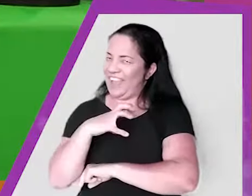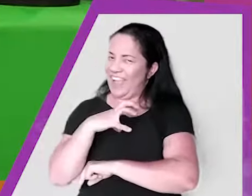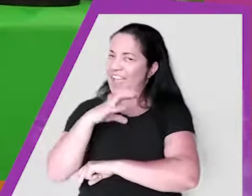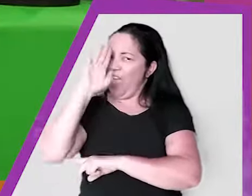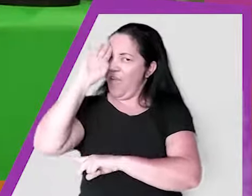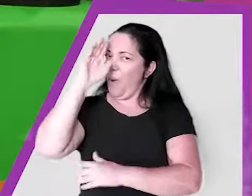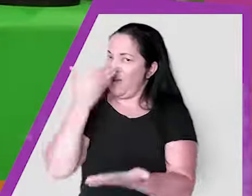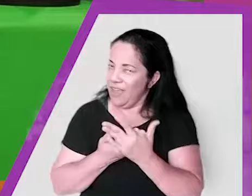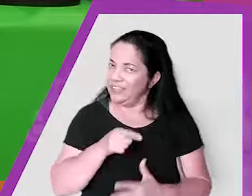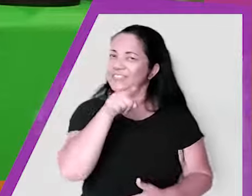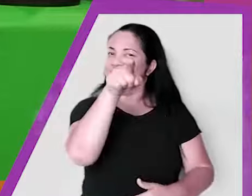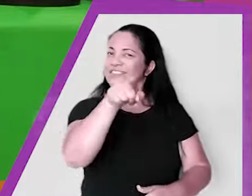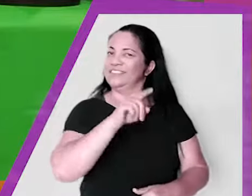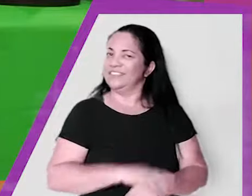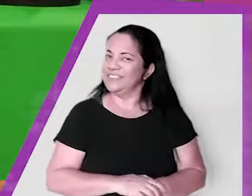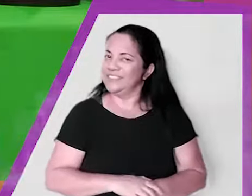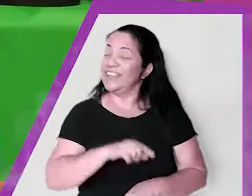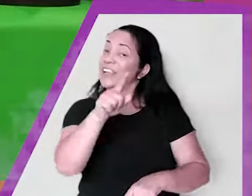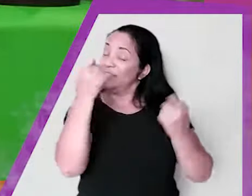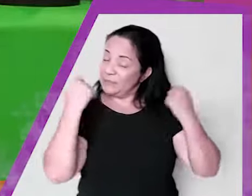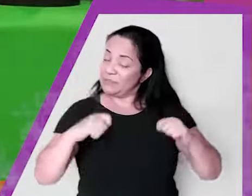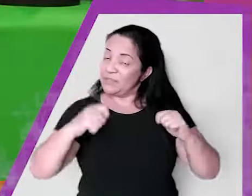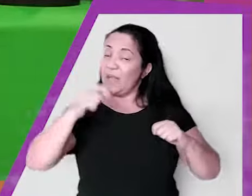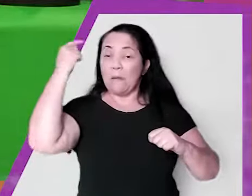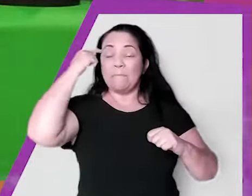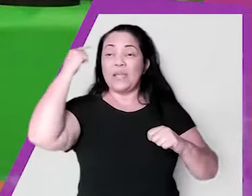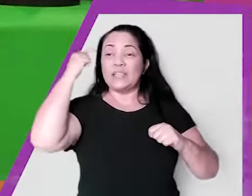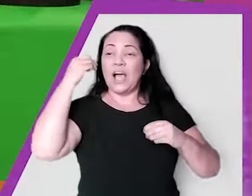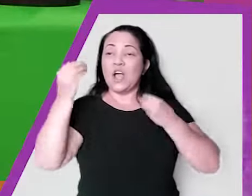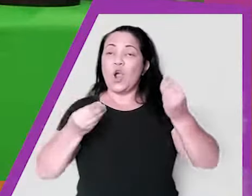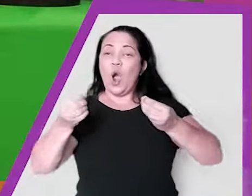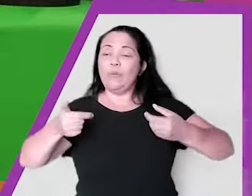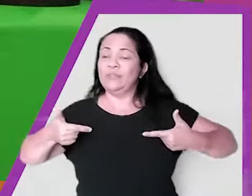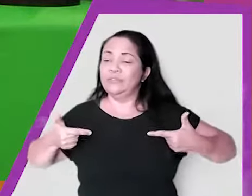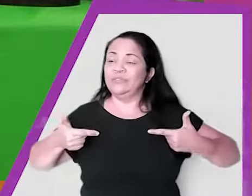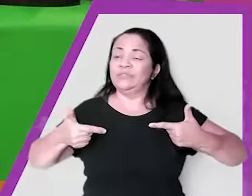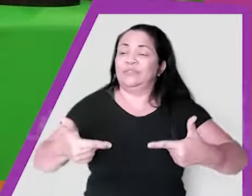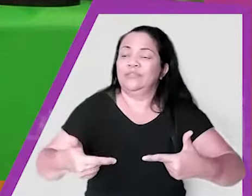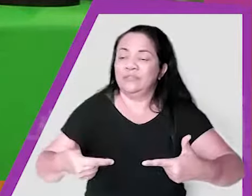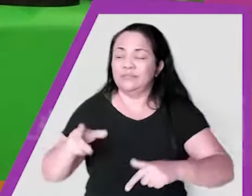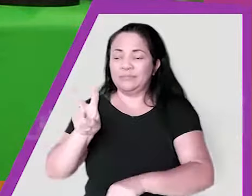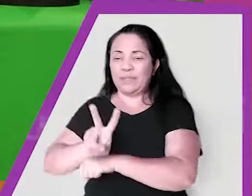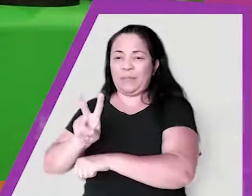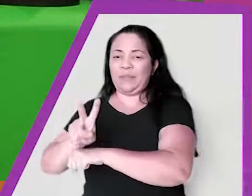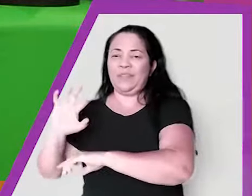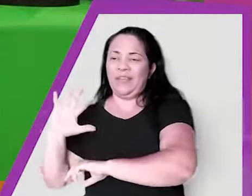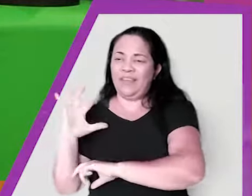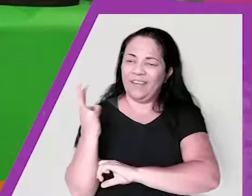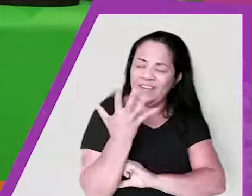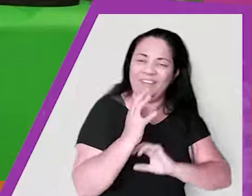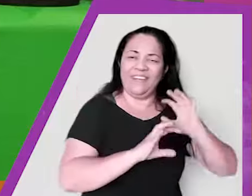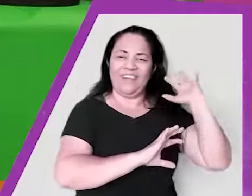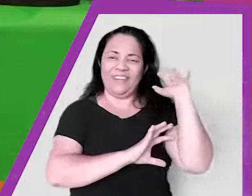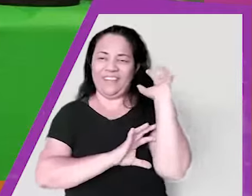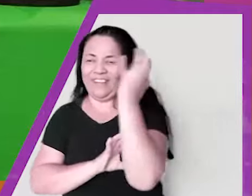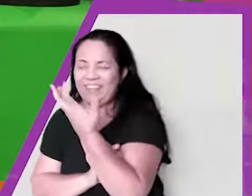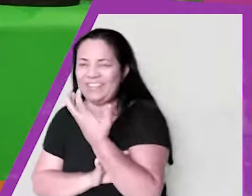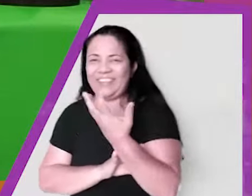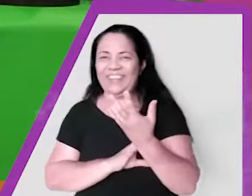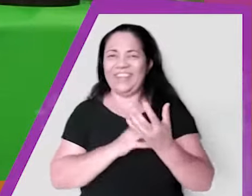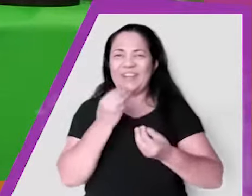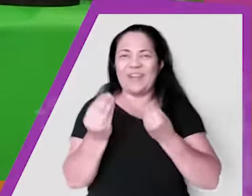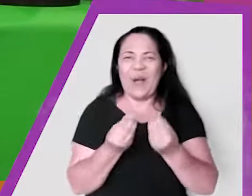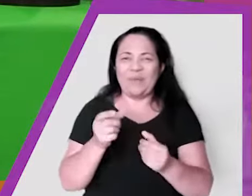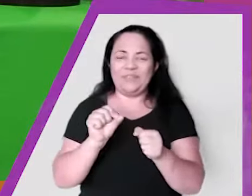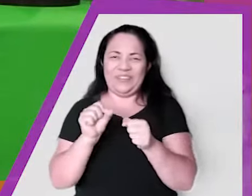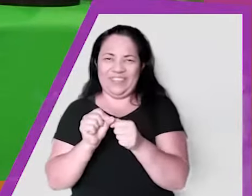agora aliados do cerrado. Tenho certeza disso. A gente precisa pensar em ações fundamentais,